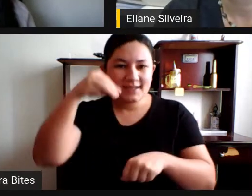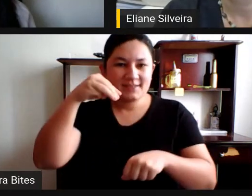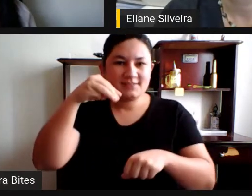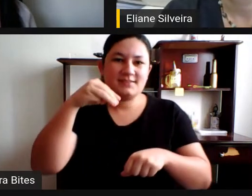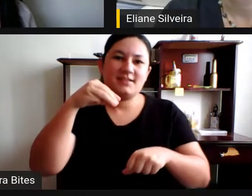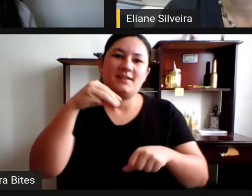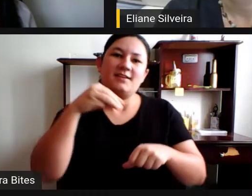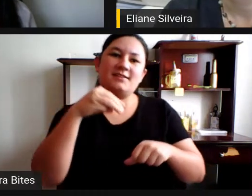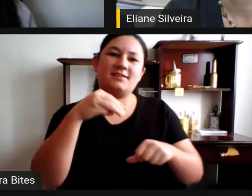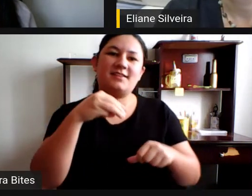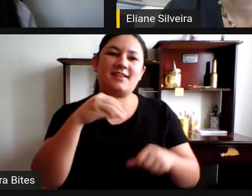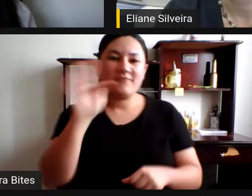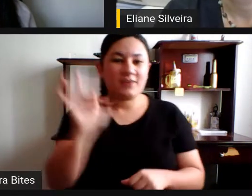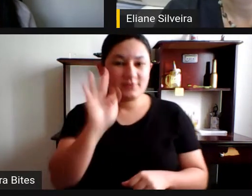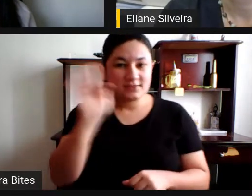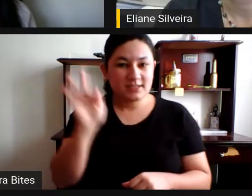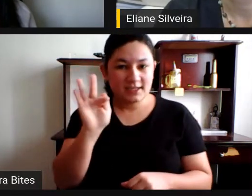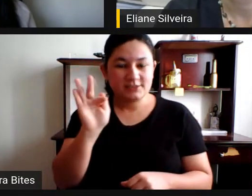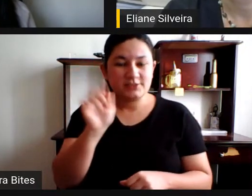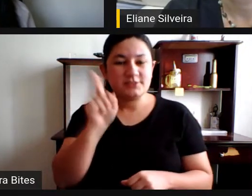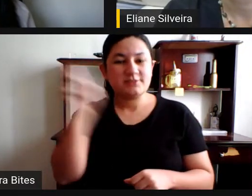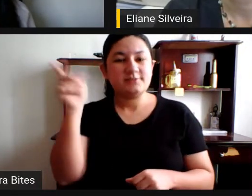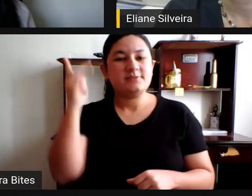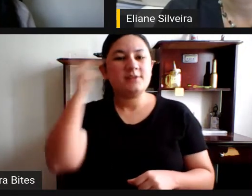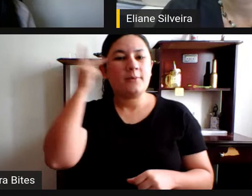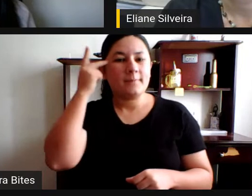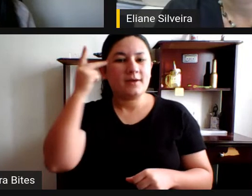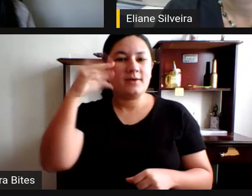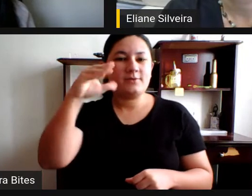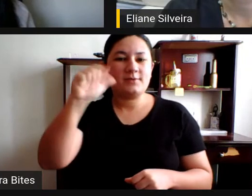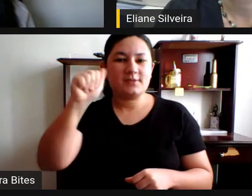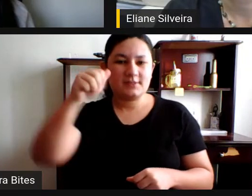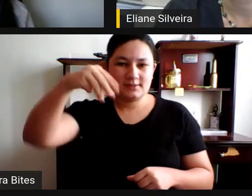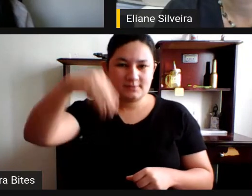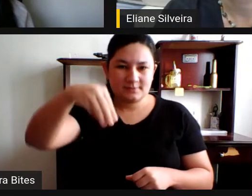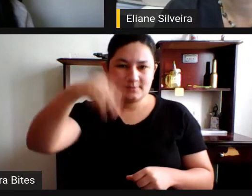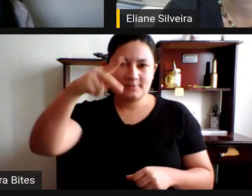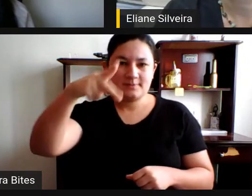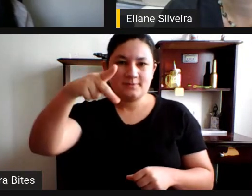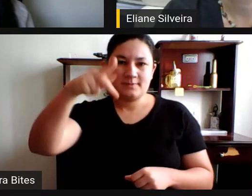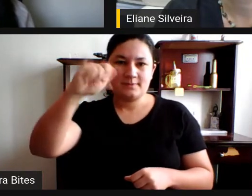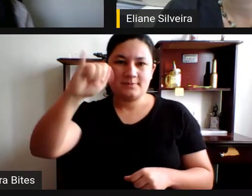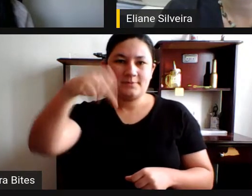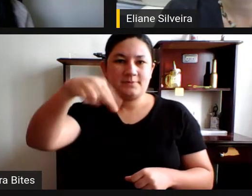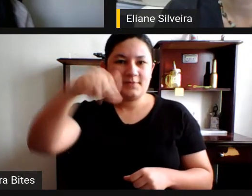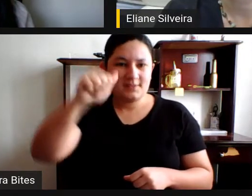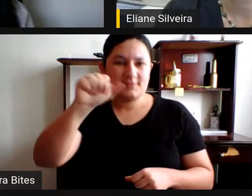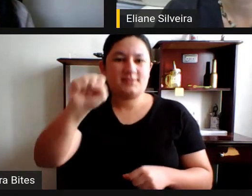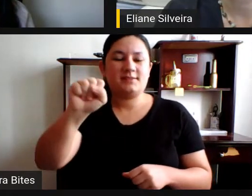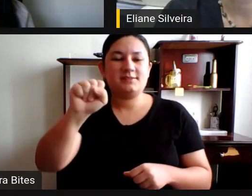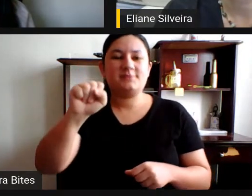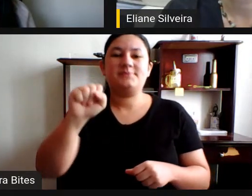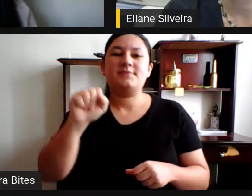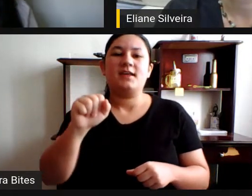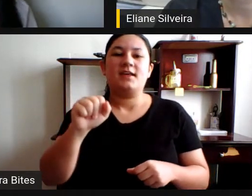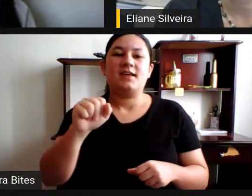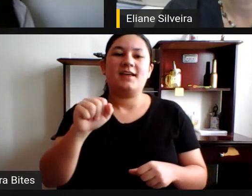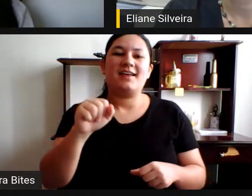ela é professora associada da Universidade Federal de Uberlândia.